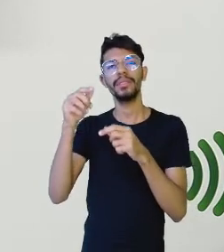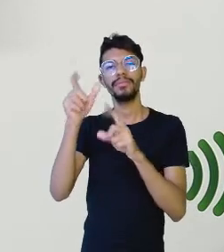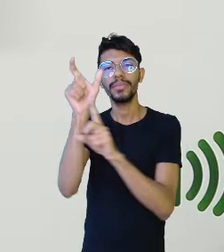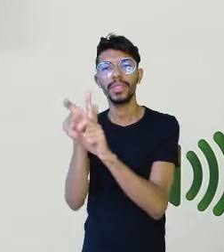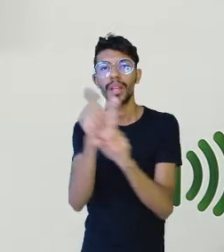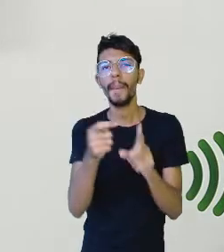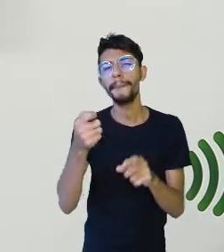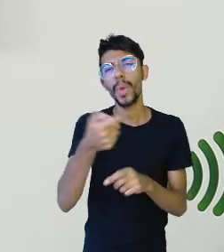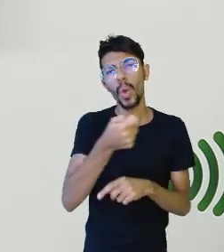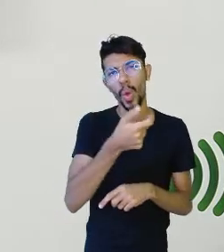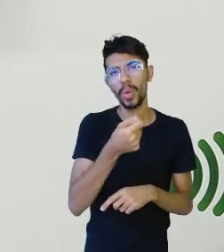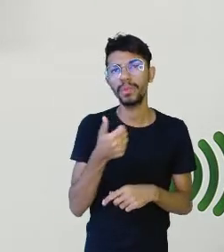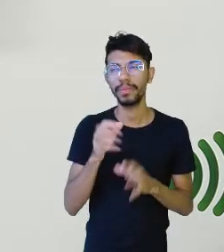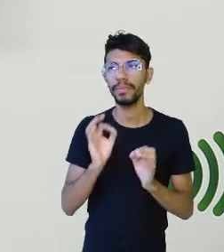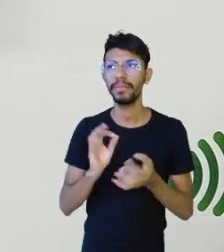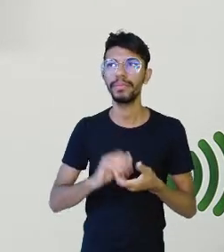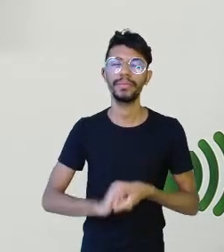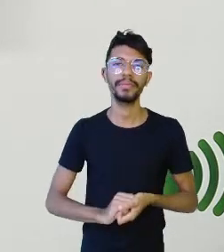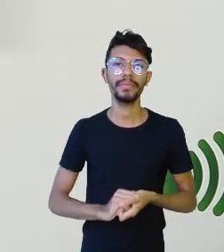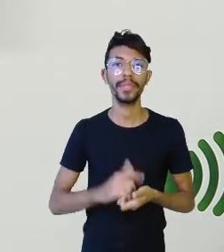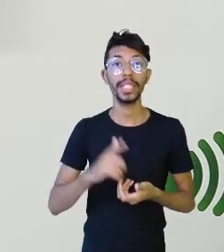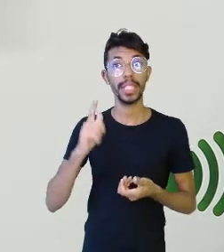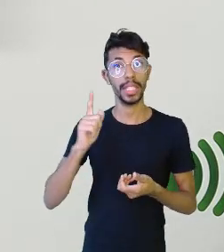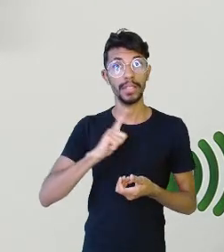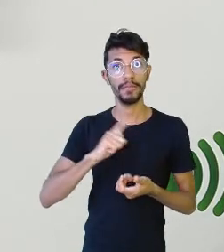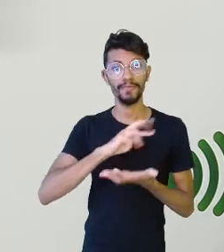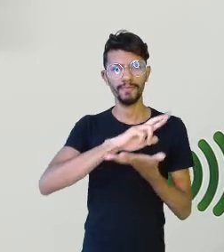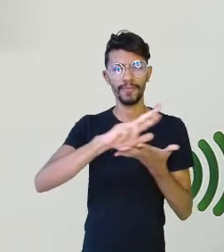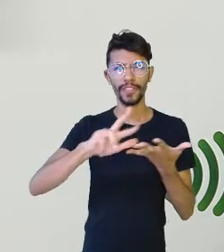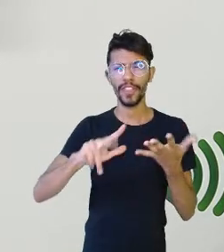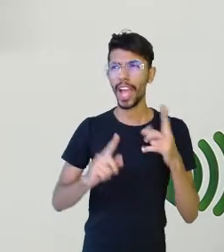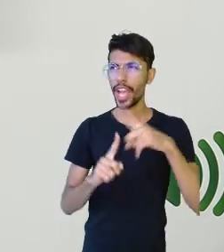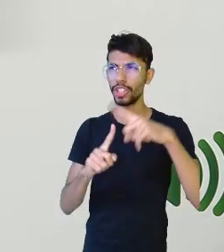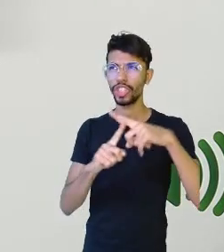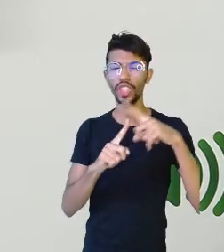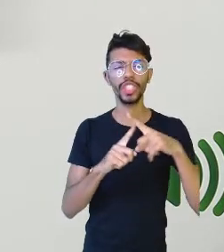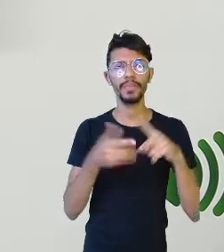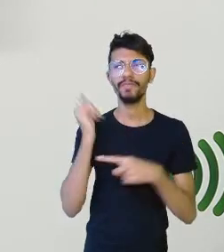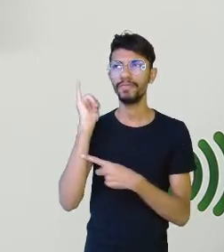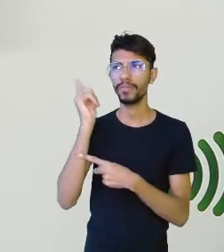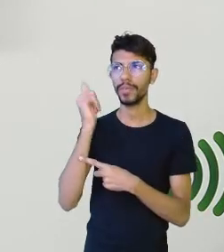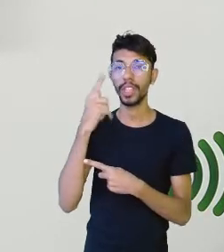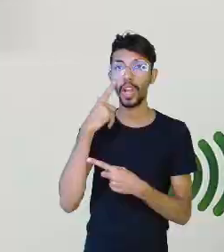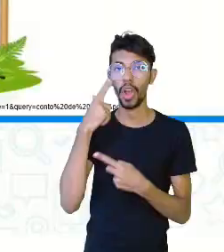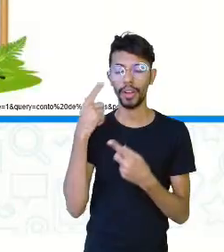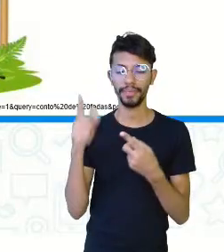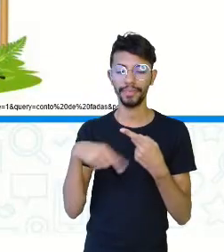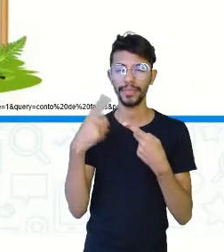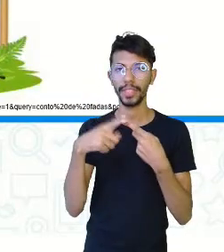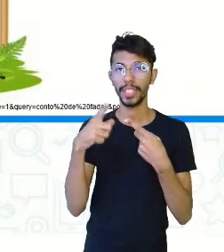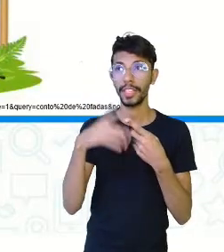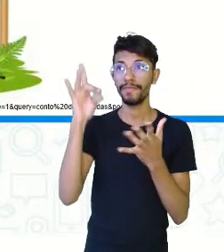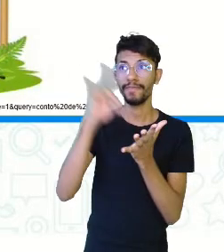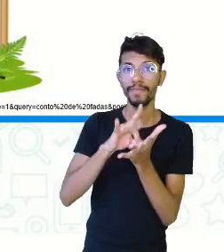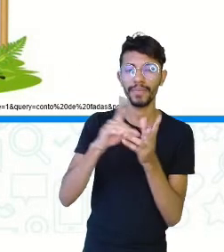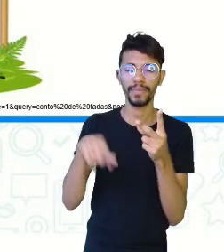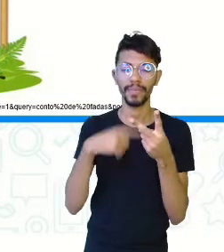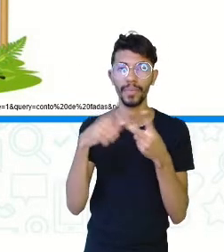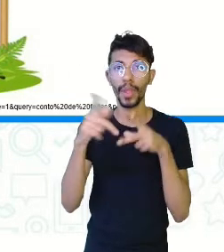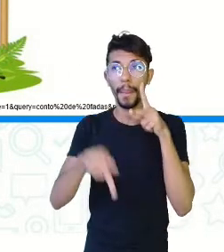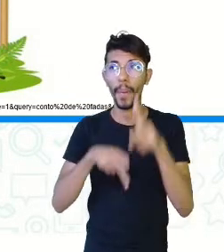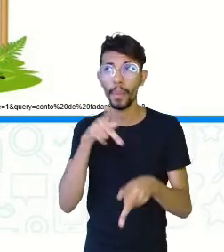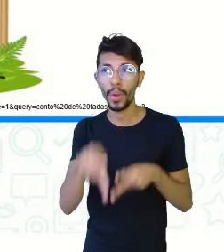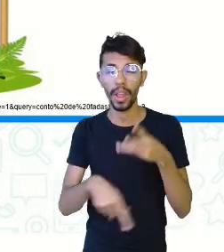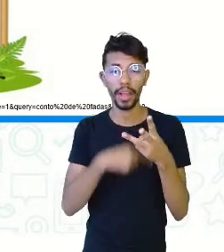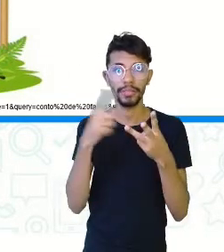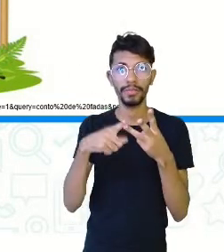desenvolver. Há vários tipos de conto. Eu falei aqui logo no início, não foi? Há os contos realistas, os contos populares,